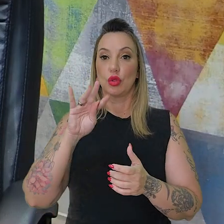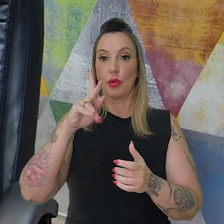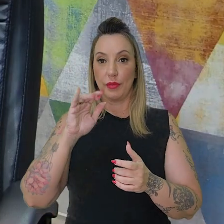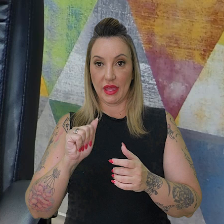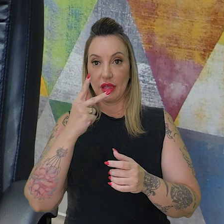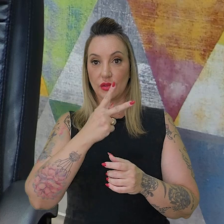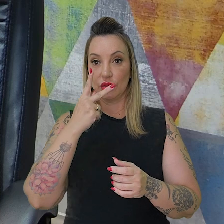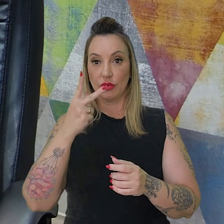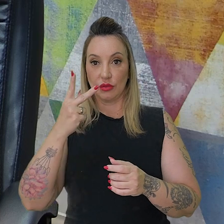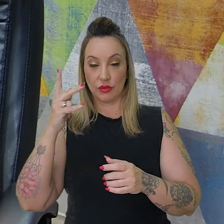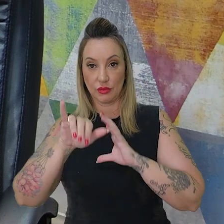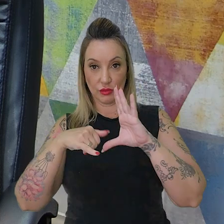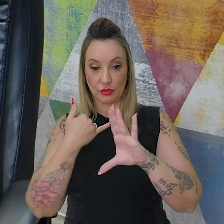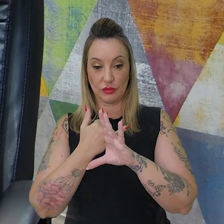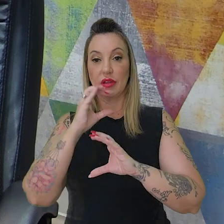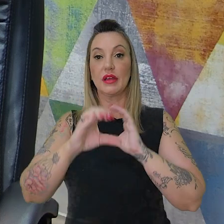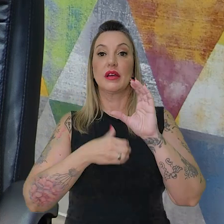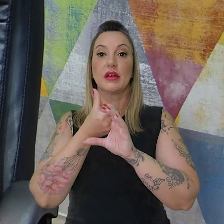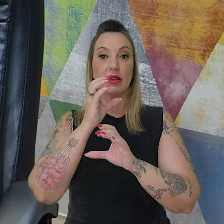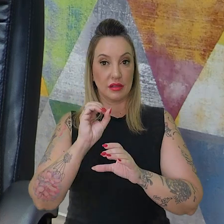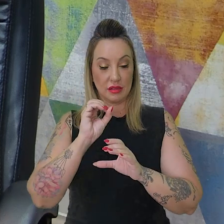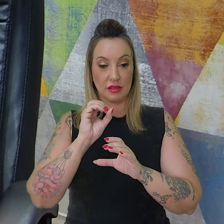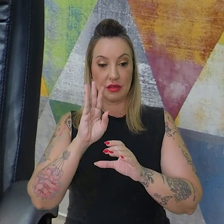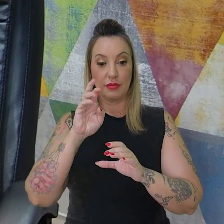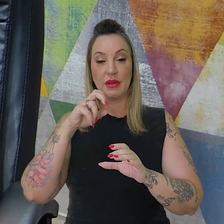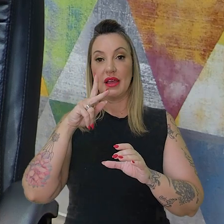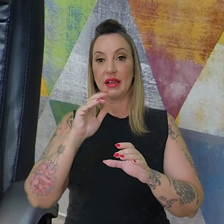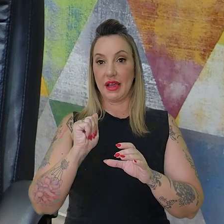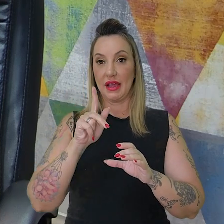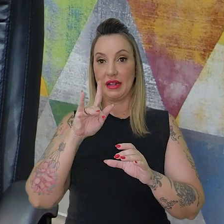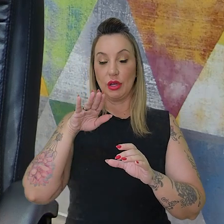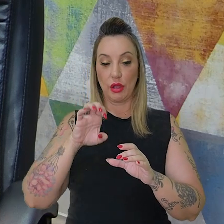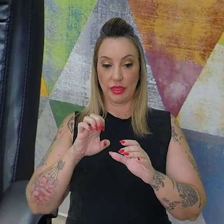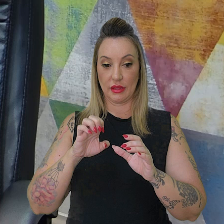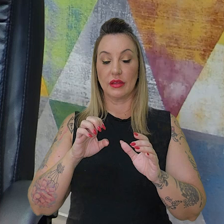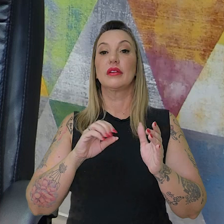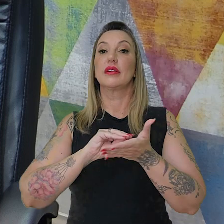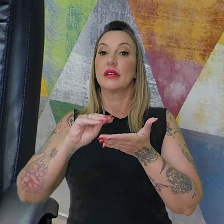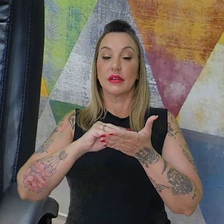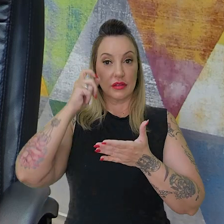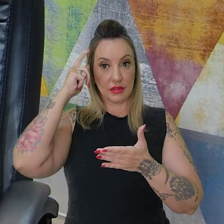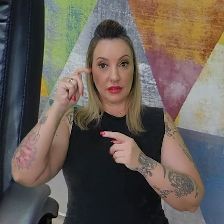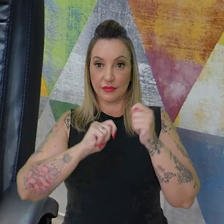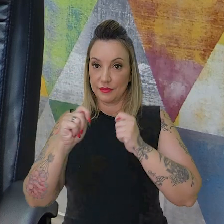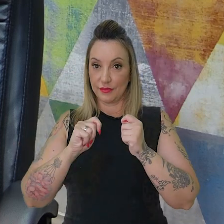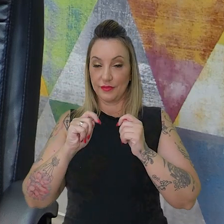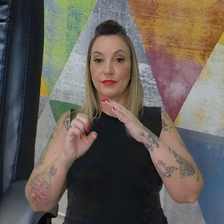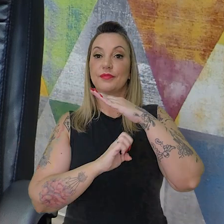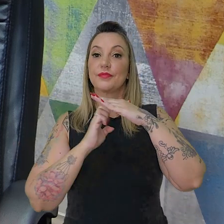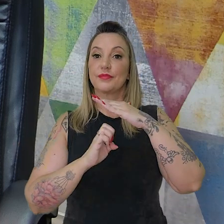2222 do YouTube da carbono 60 da Branca Lione Produções e da Secretaria de Cultura economia e